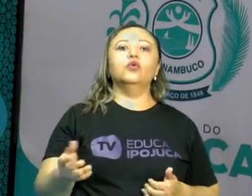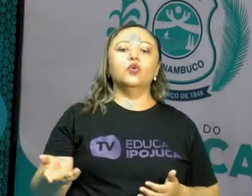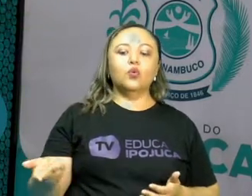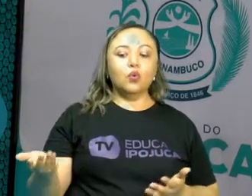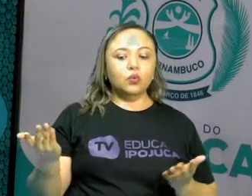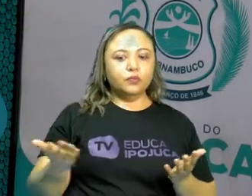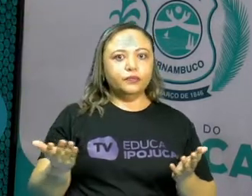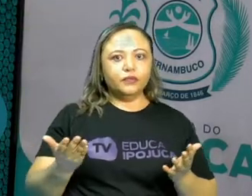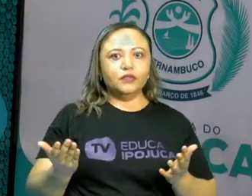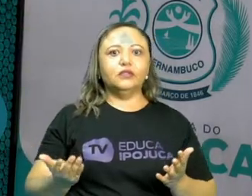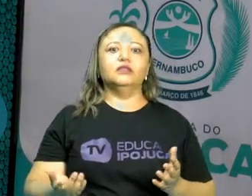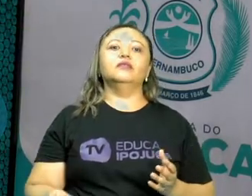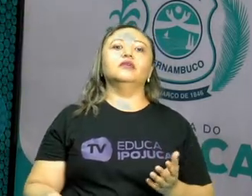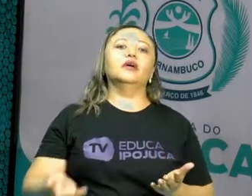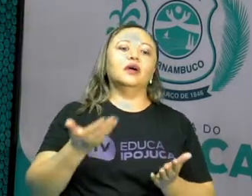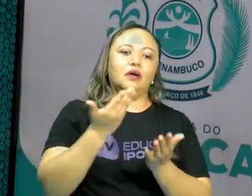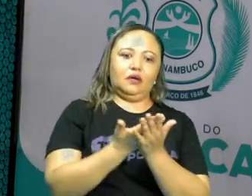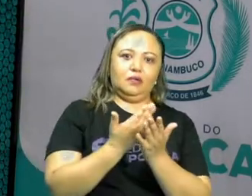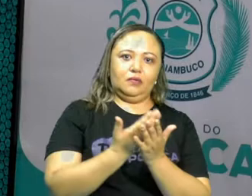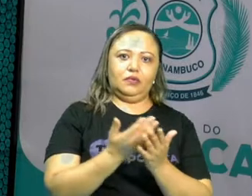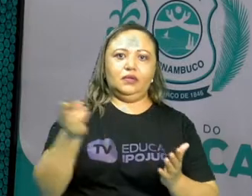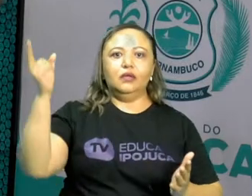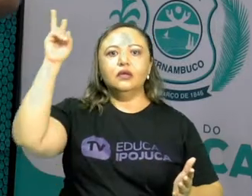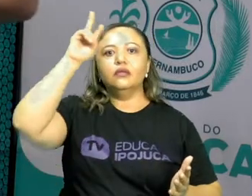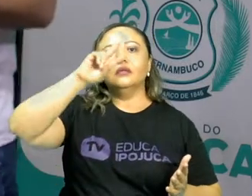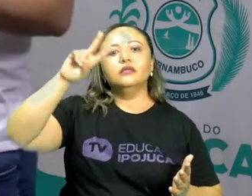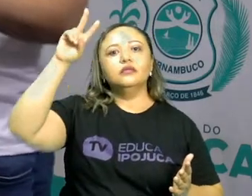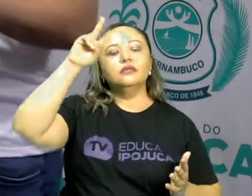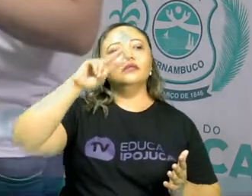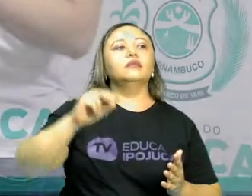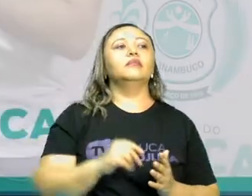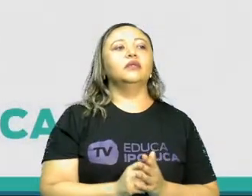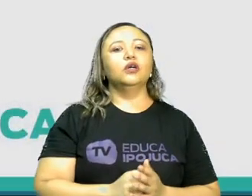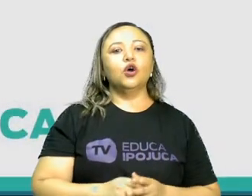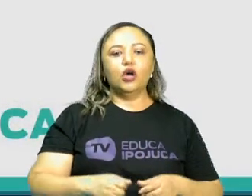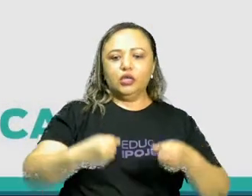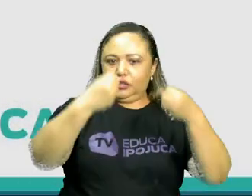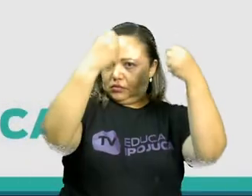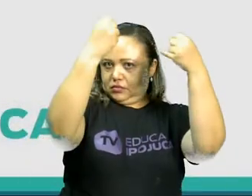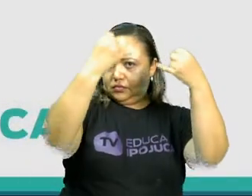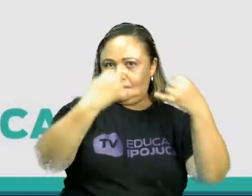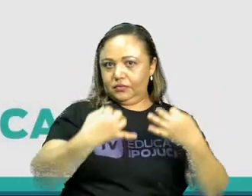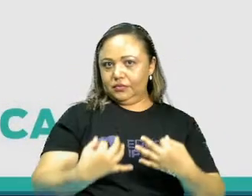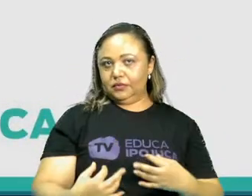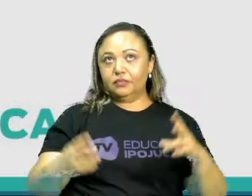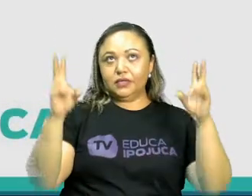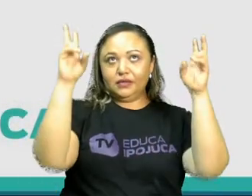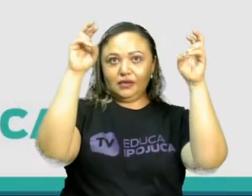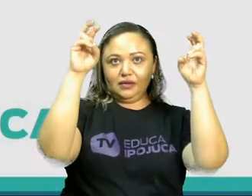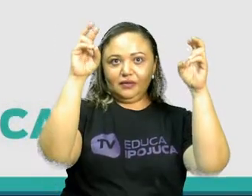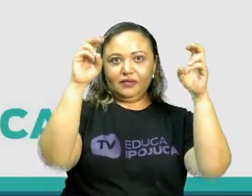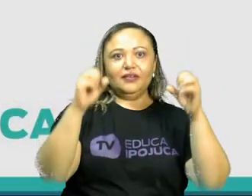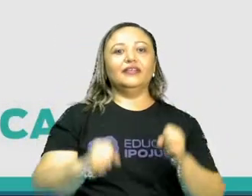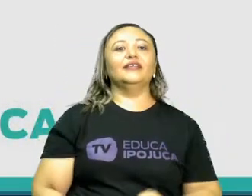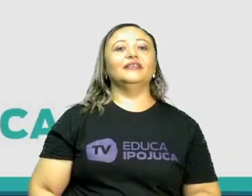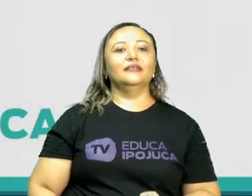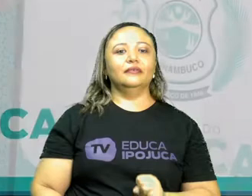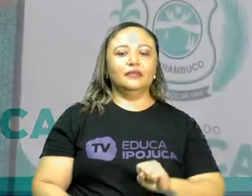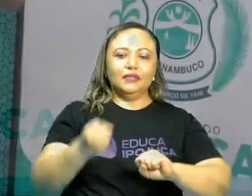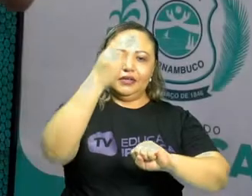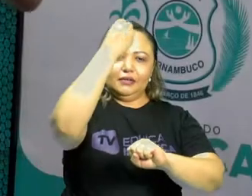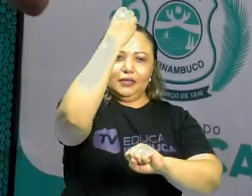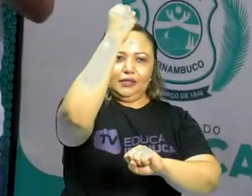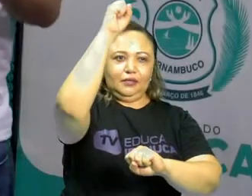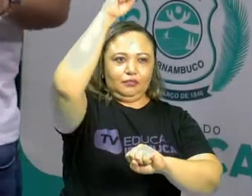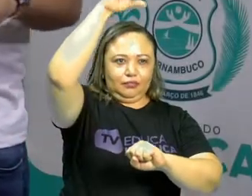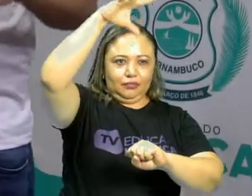as nossas aulas de história. E hoje nós vamos falar sobre iluminismo e liberalismo.